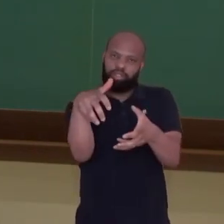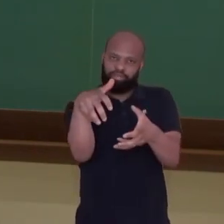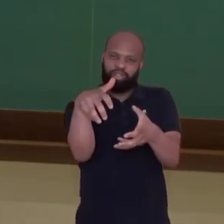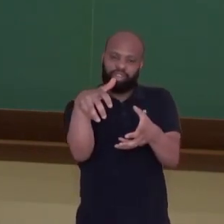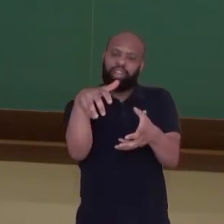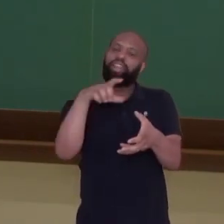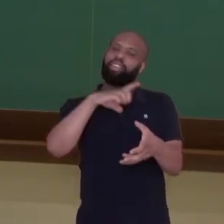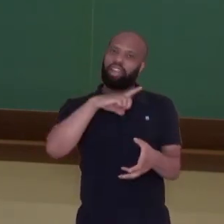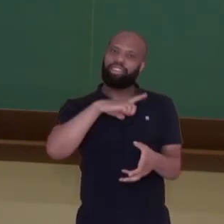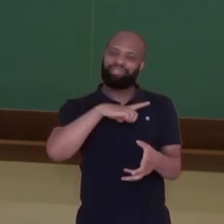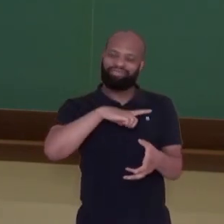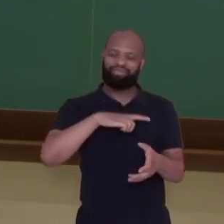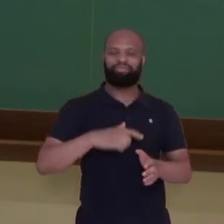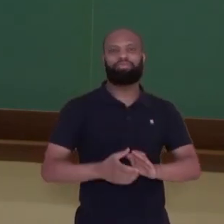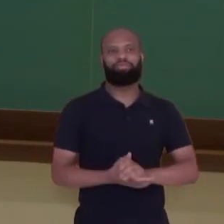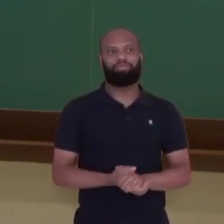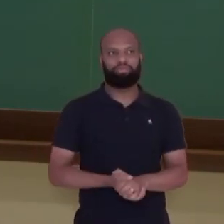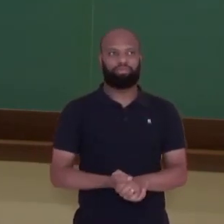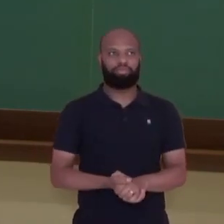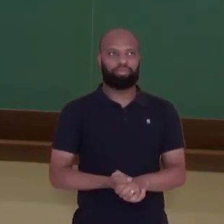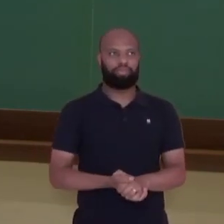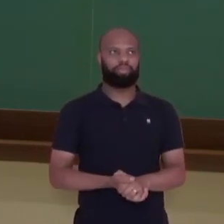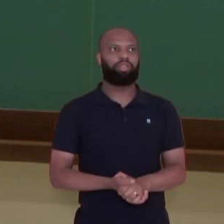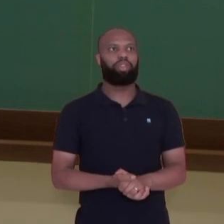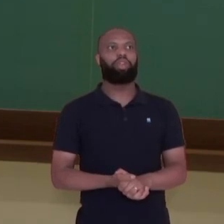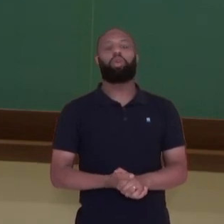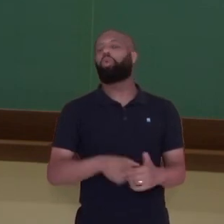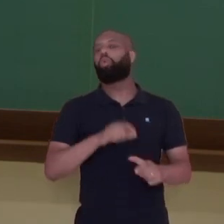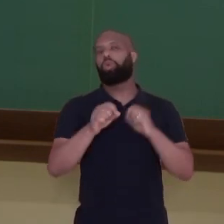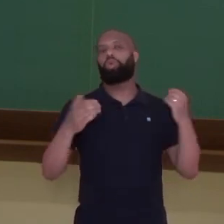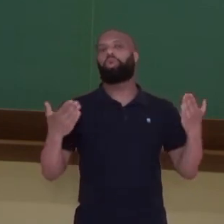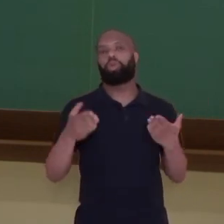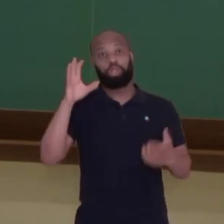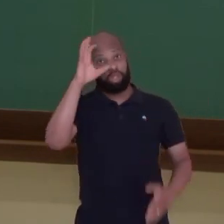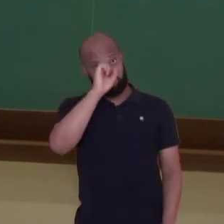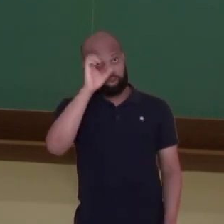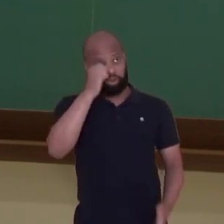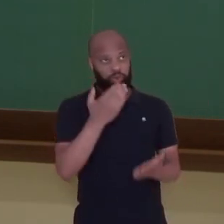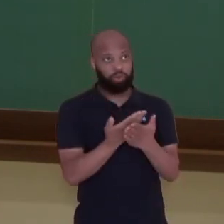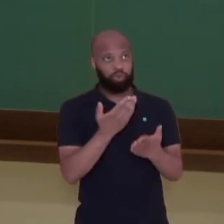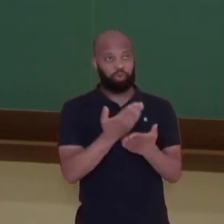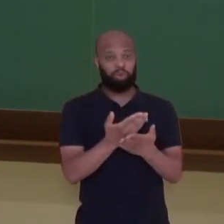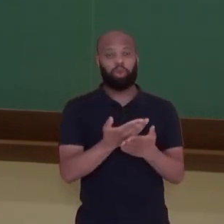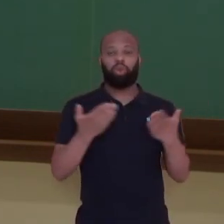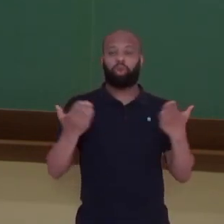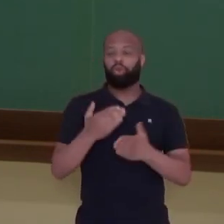que o nosso planeta apresenta. E o que vimos na aula? Então nós